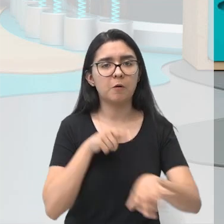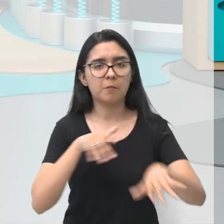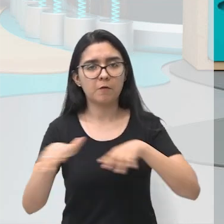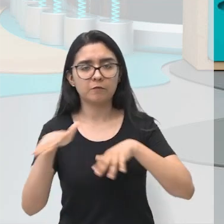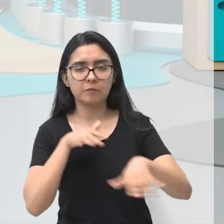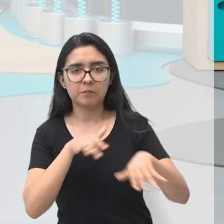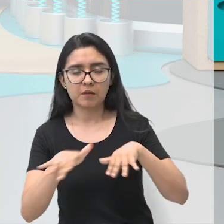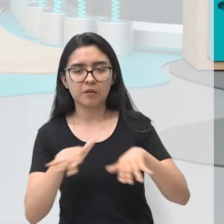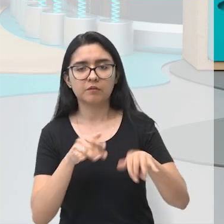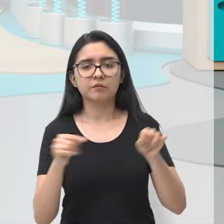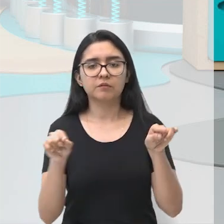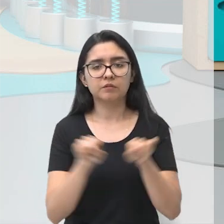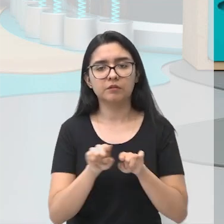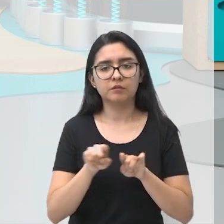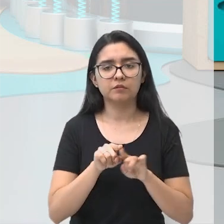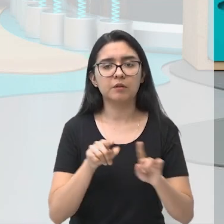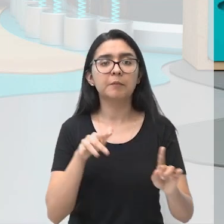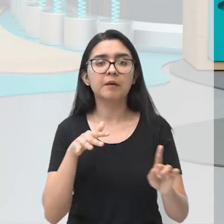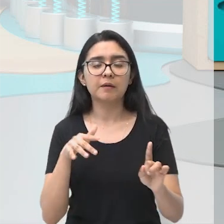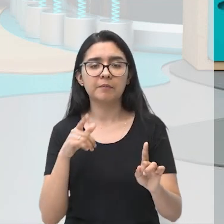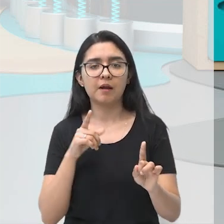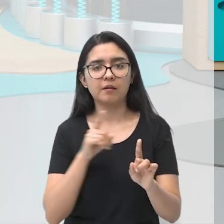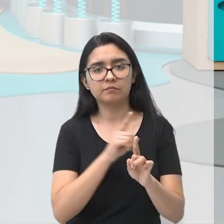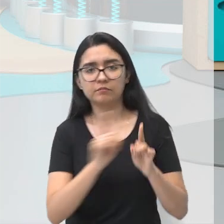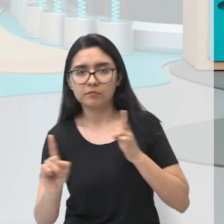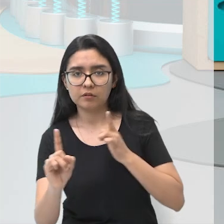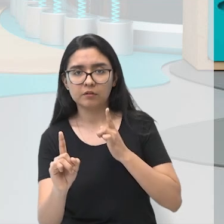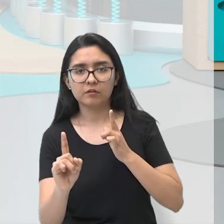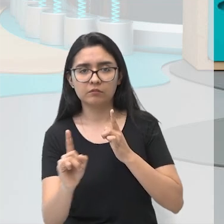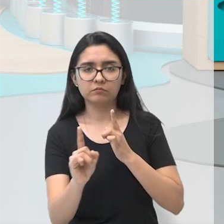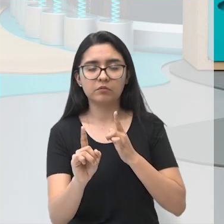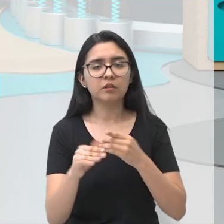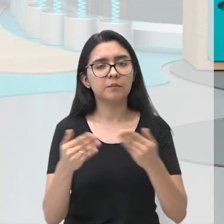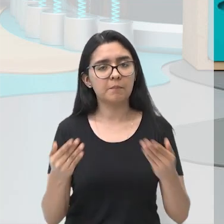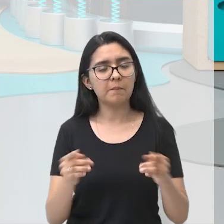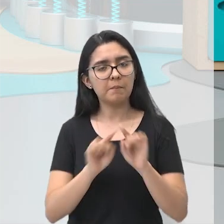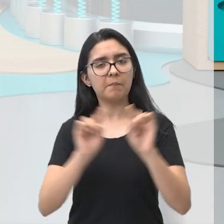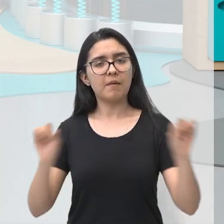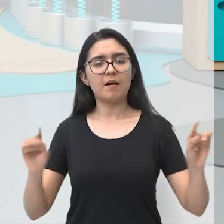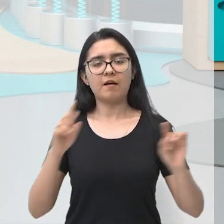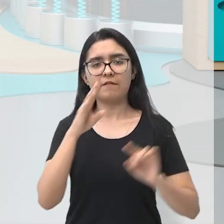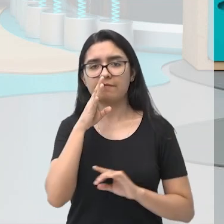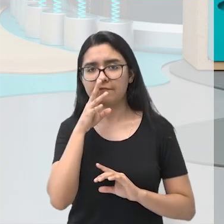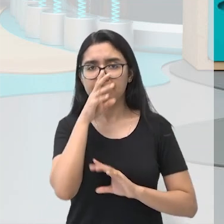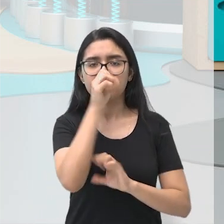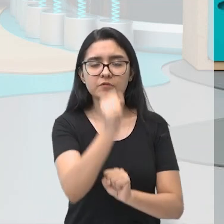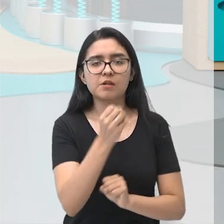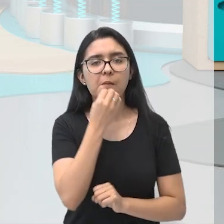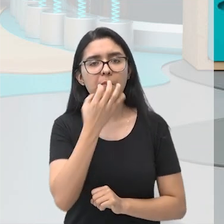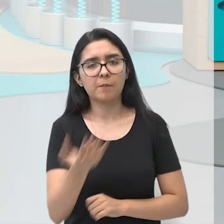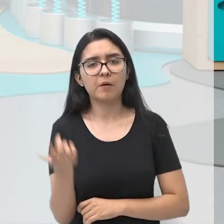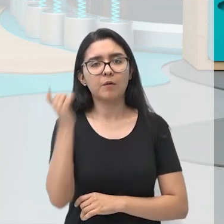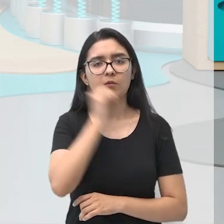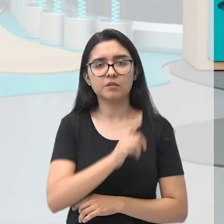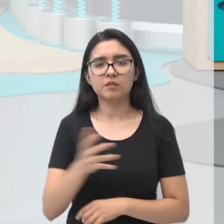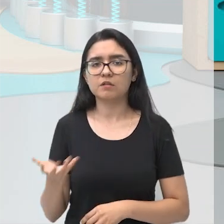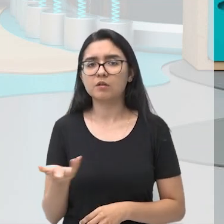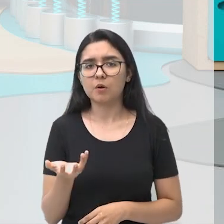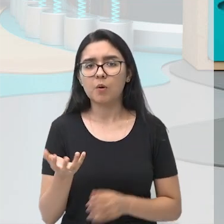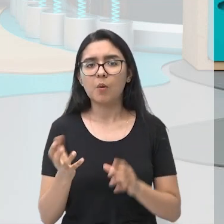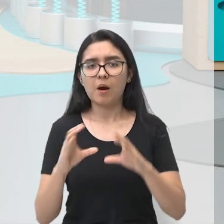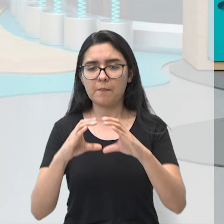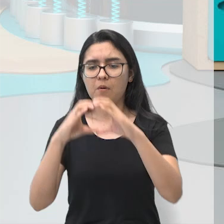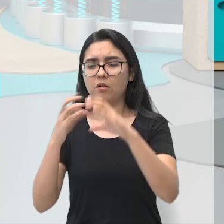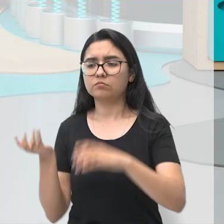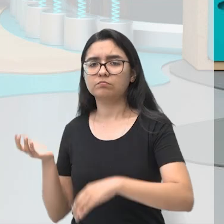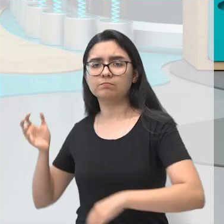ali de um marcador, mas a força é fundamental para que o teu arremesso saia com precisão,